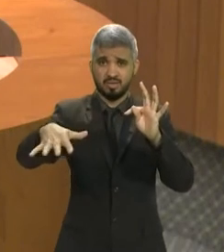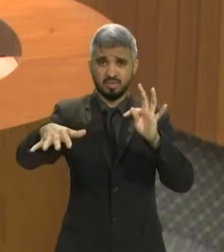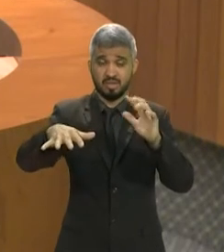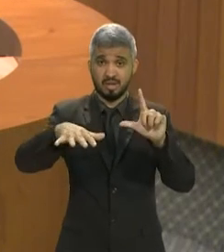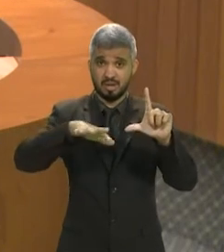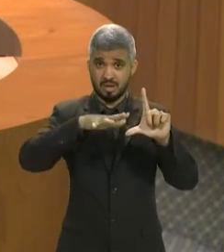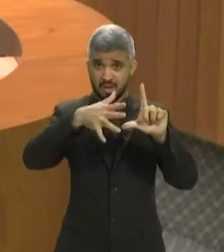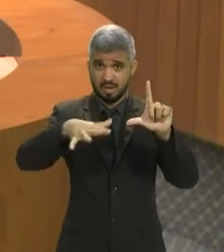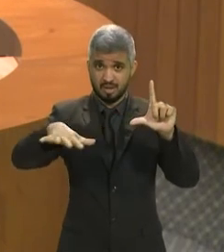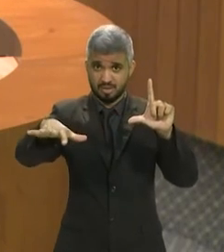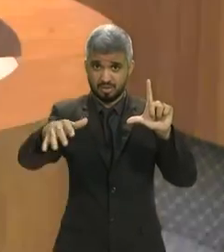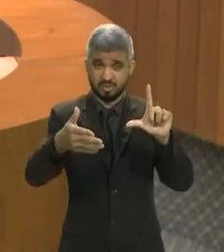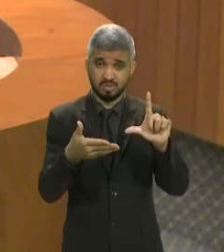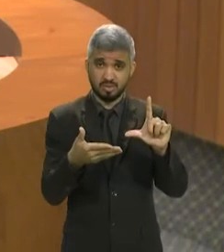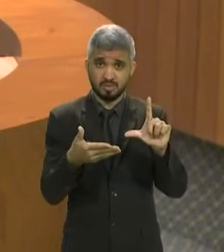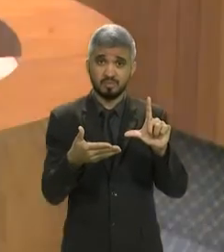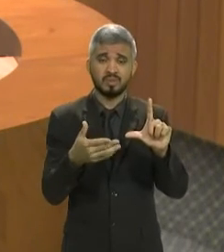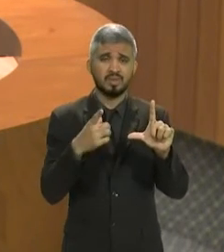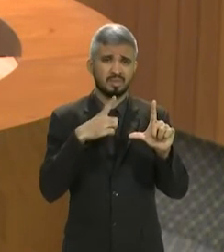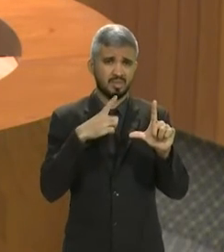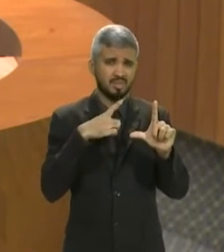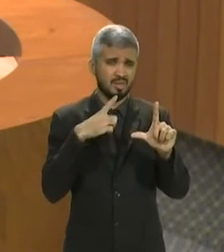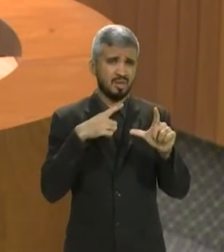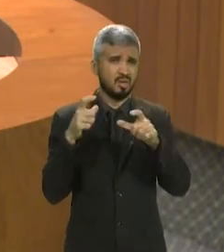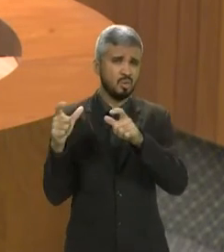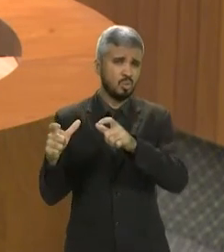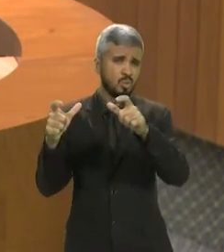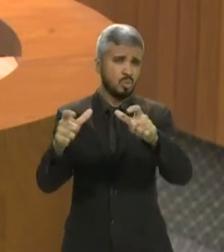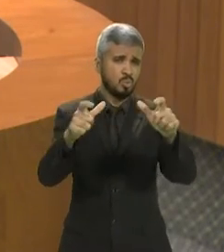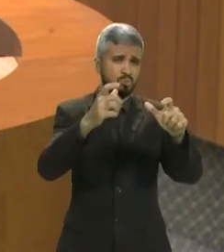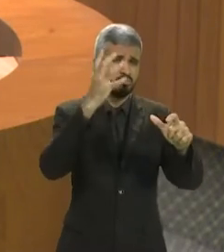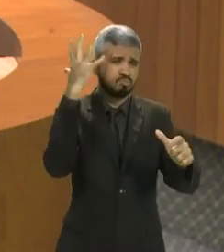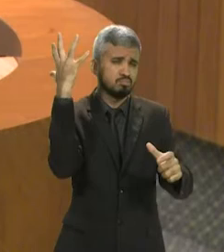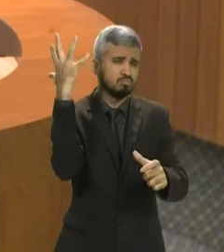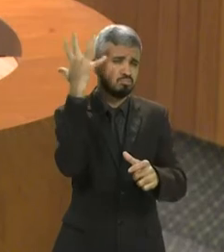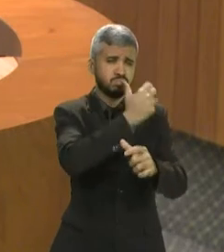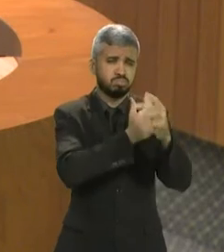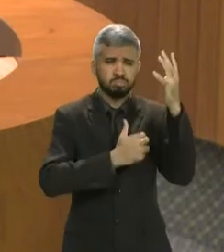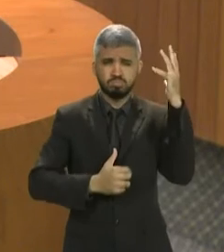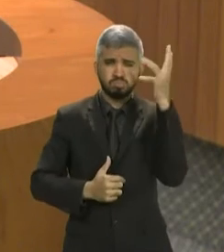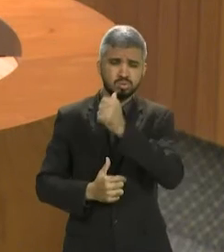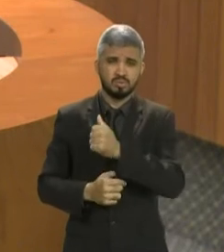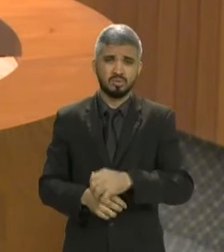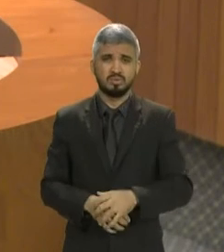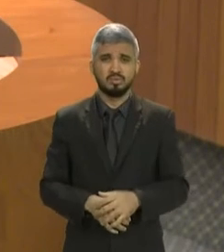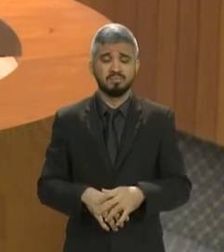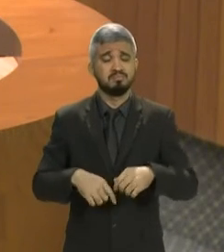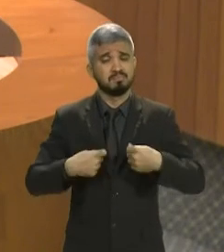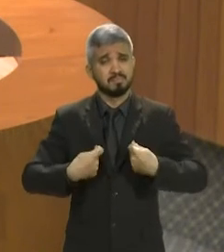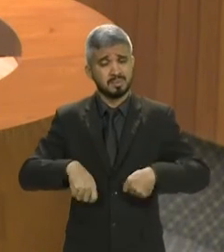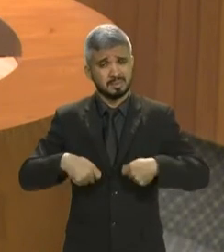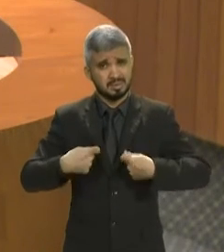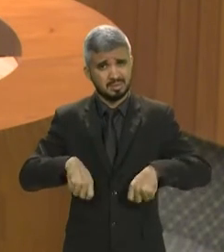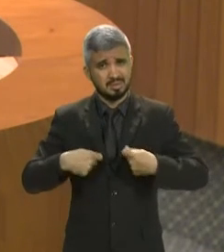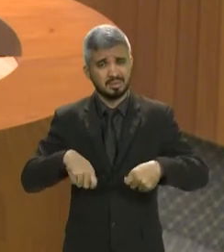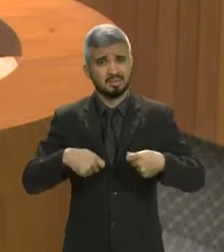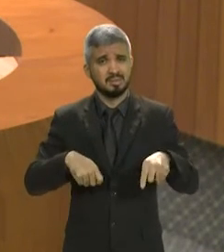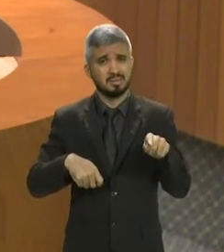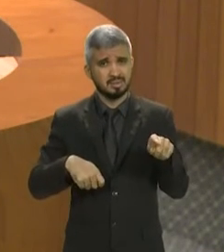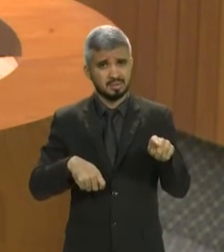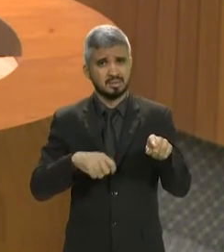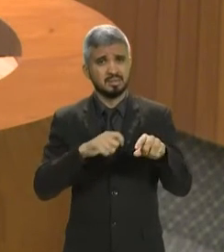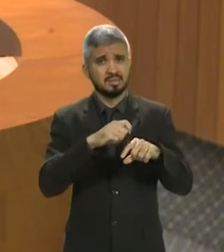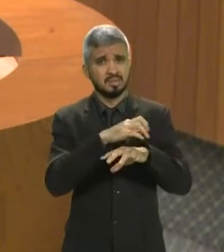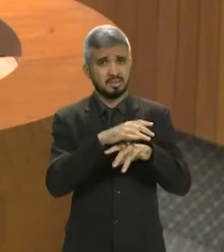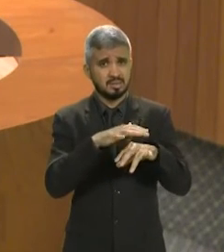riquíssima, uma cidade que tem pontos turísticos muito belos. E deve ser a cidade que você,